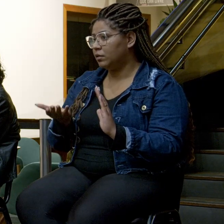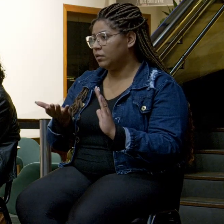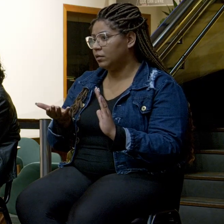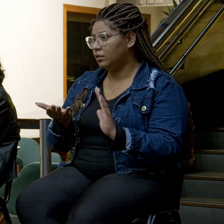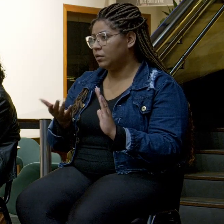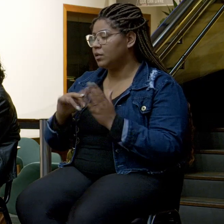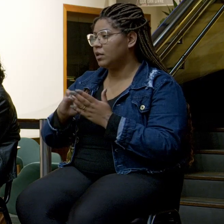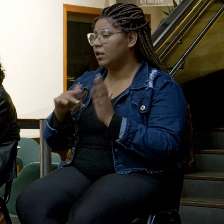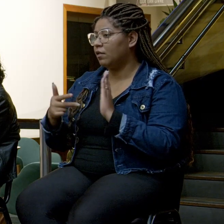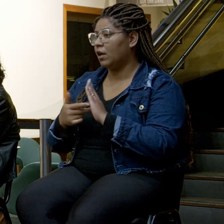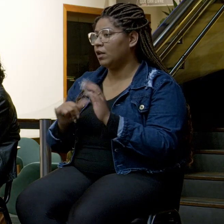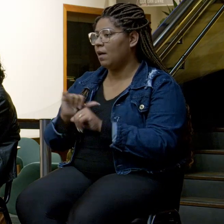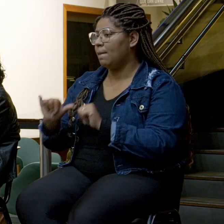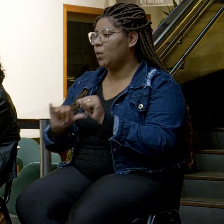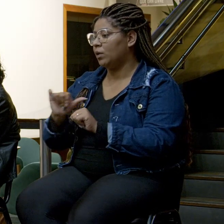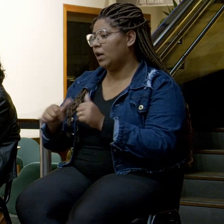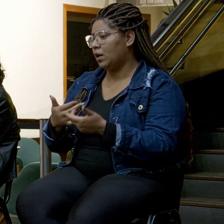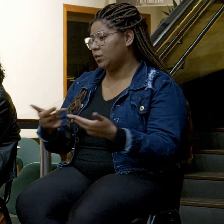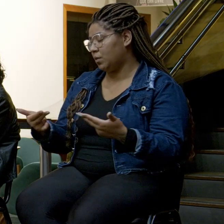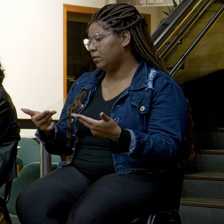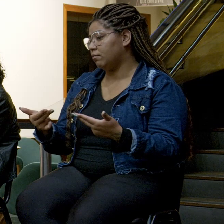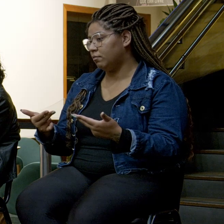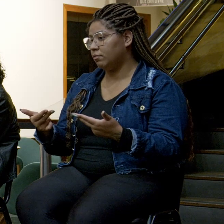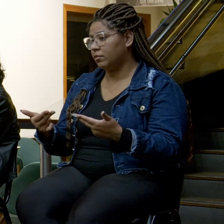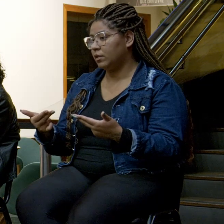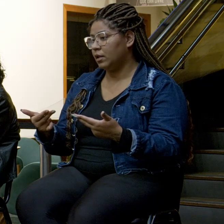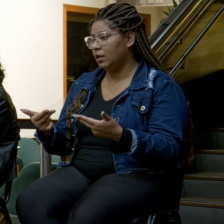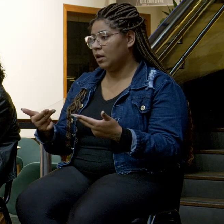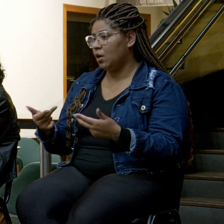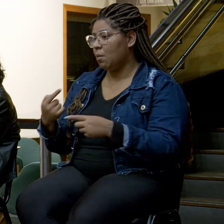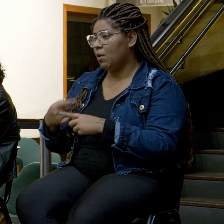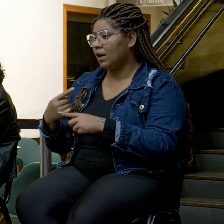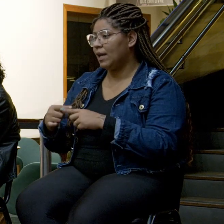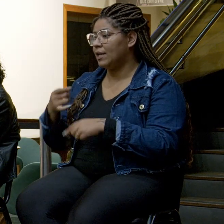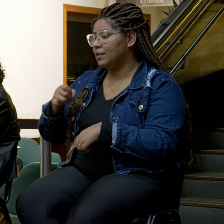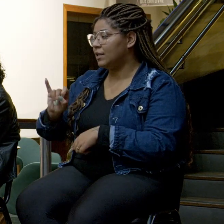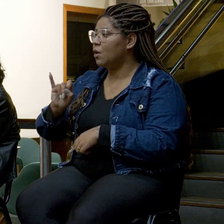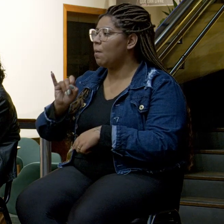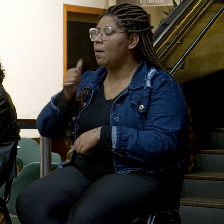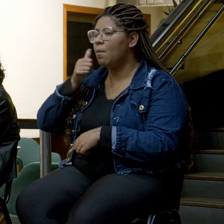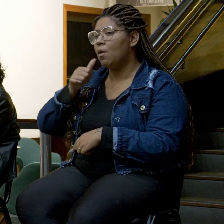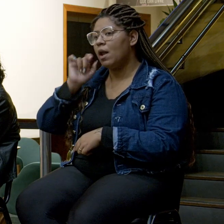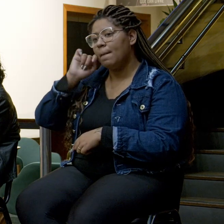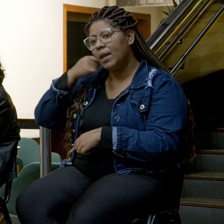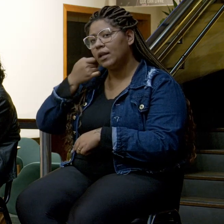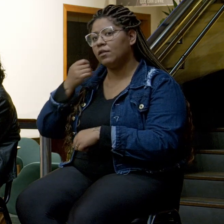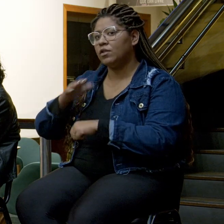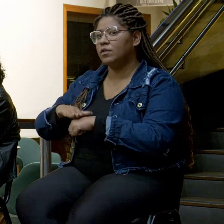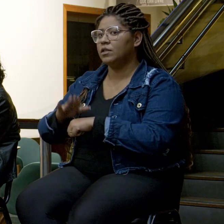o significado muda completamente, né? E se esse trabalho fosse feito por uma mulher negra, muda mais uma